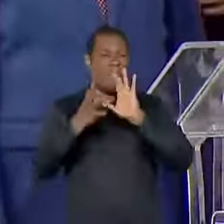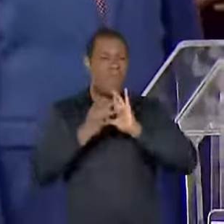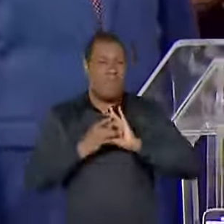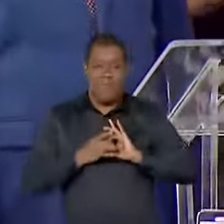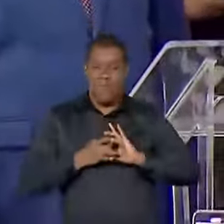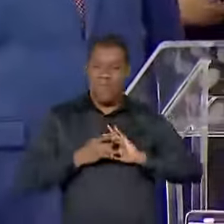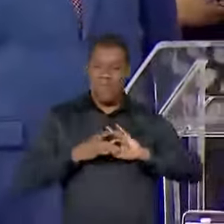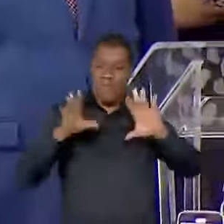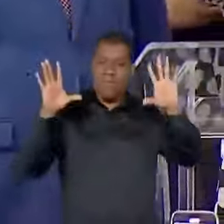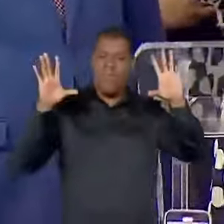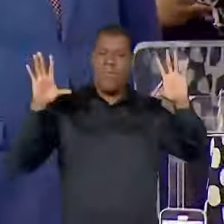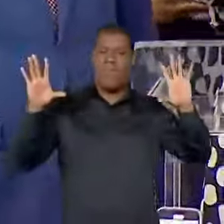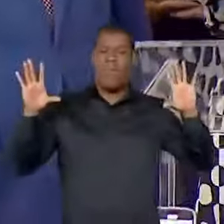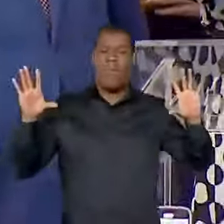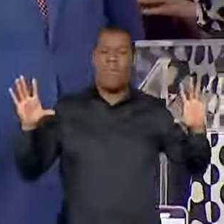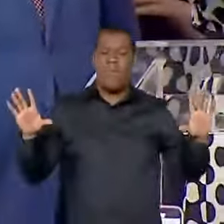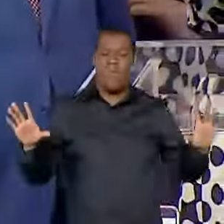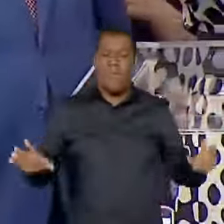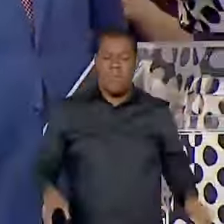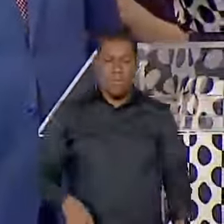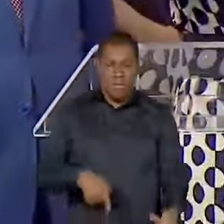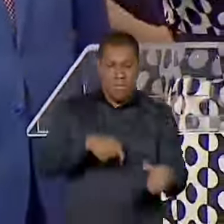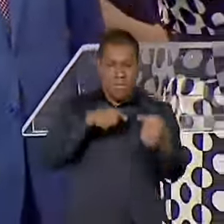ó liberdade,